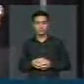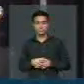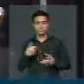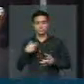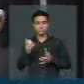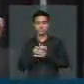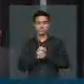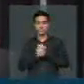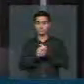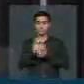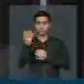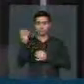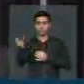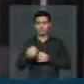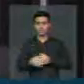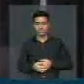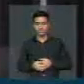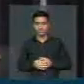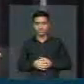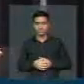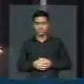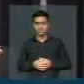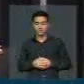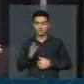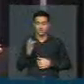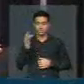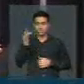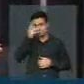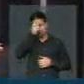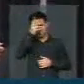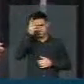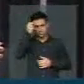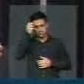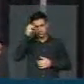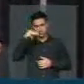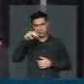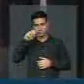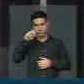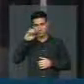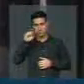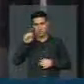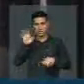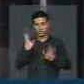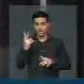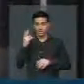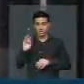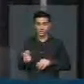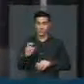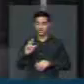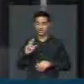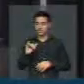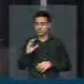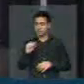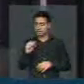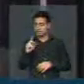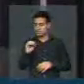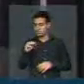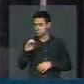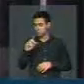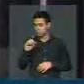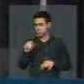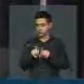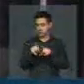saudar aqui o futuro prefeito do município de Mendes, já foi prefeito duas vezes, Ricardo Melo. Saudar também